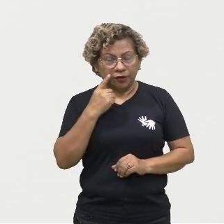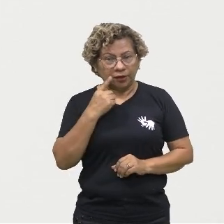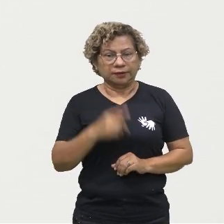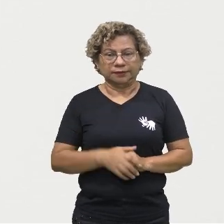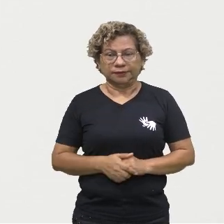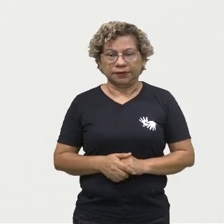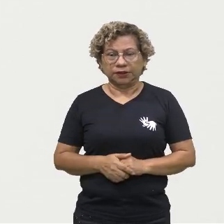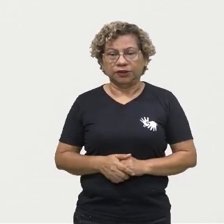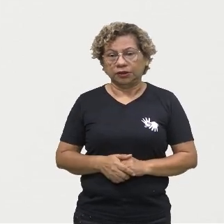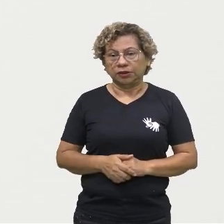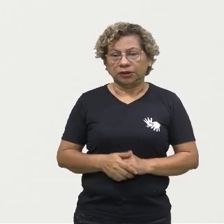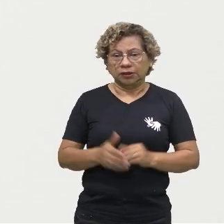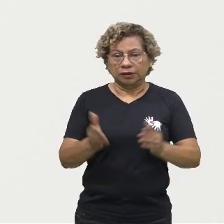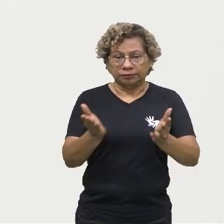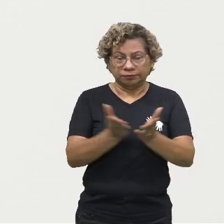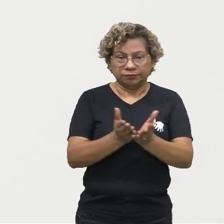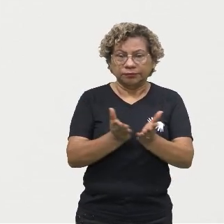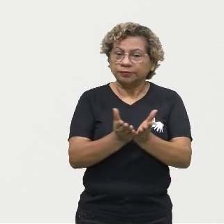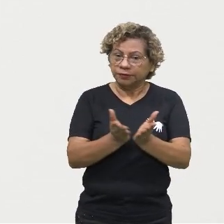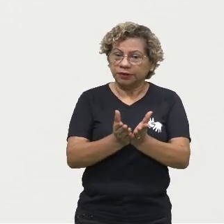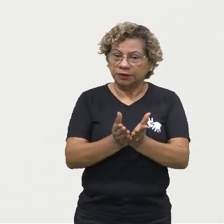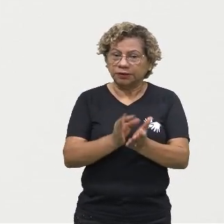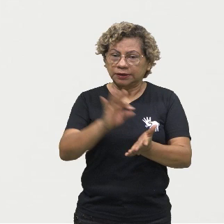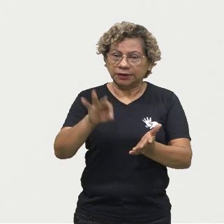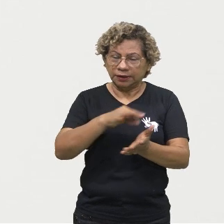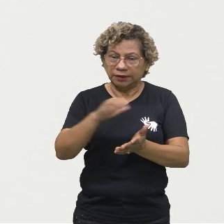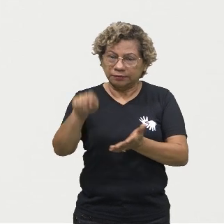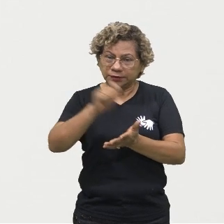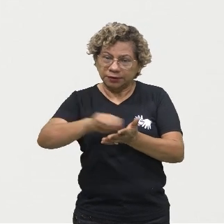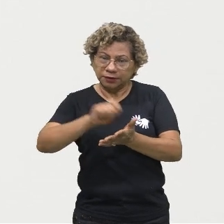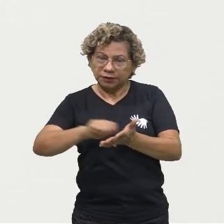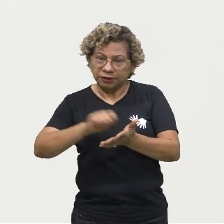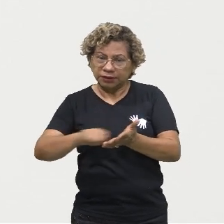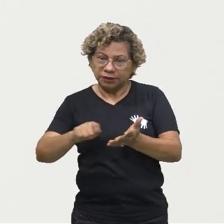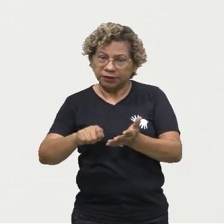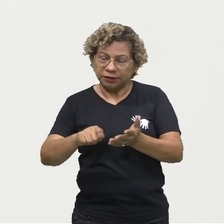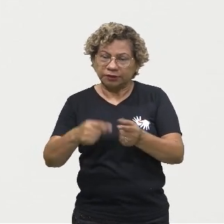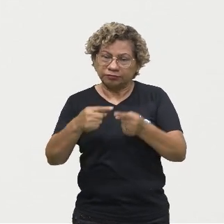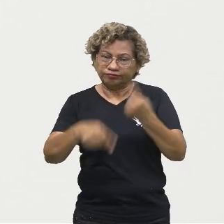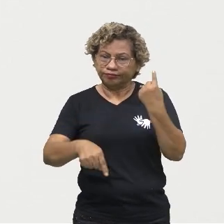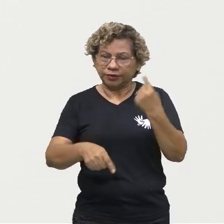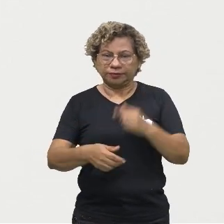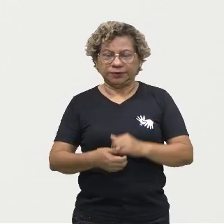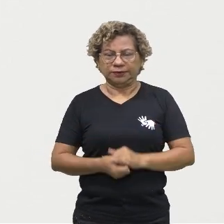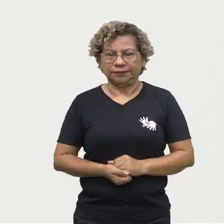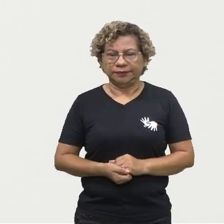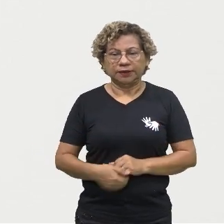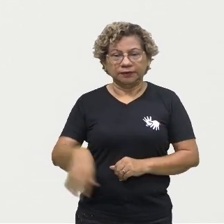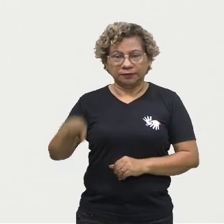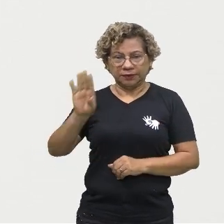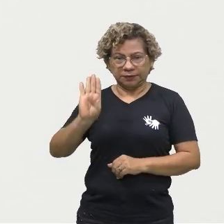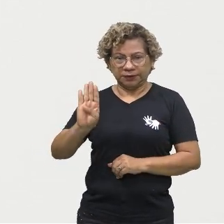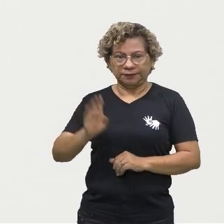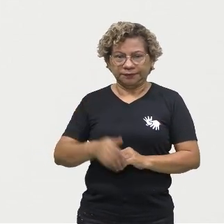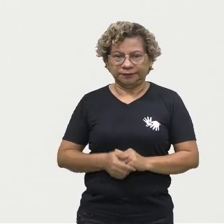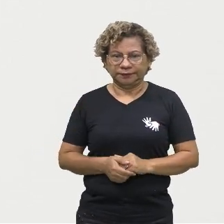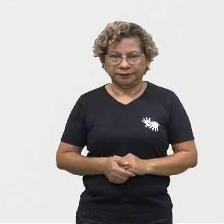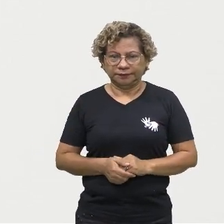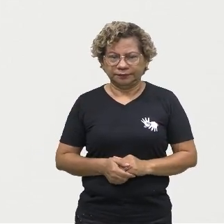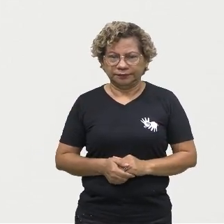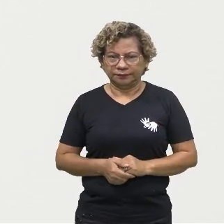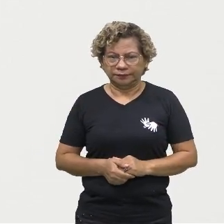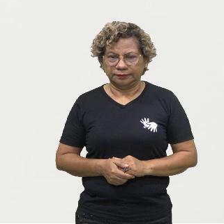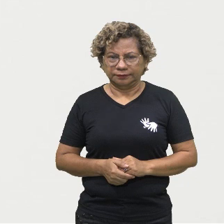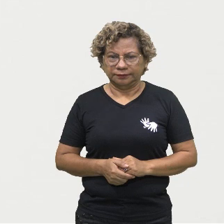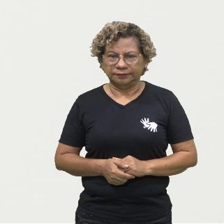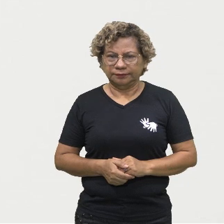registrado o texto sagrado na escrita. Então a letra A está fora de cogitação. Vamos ver a B. Dos